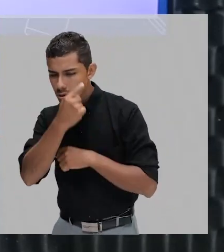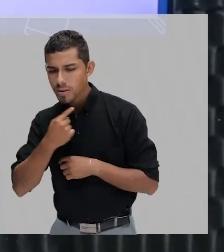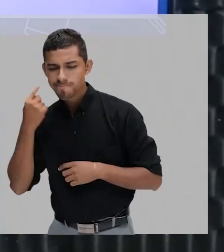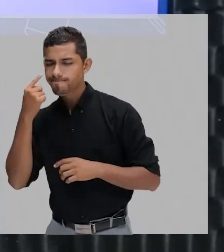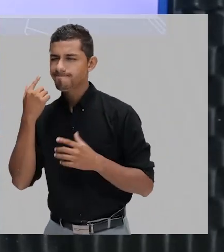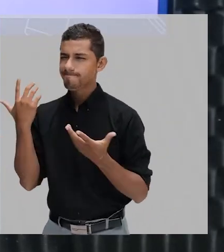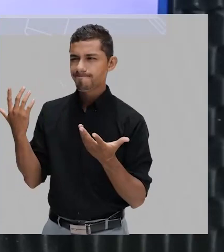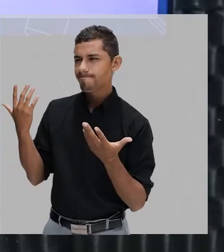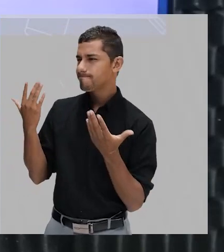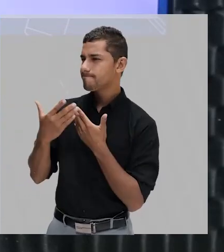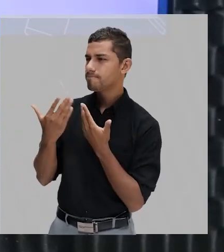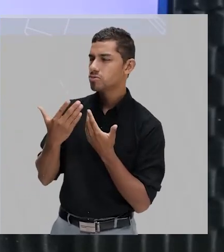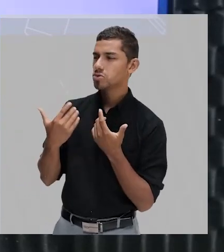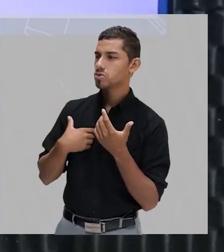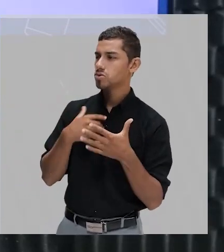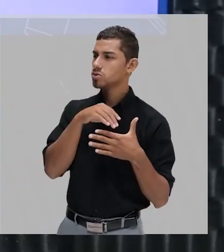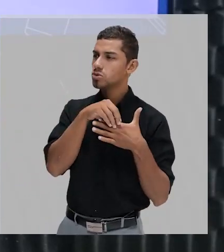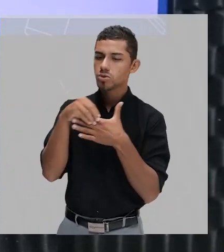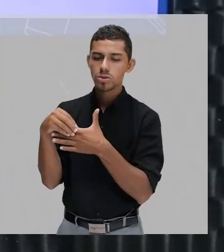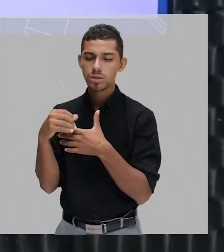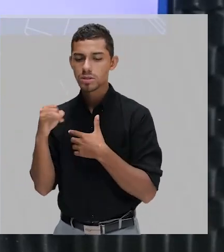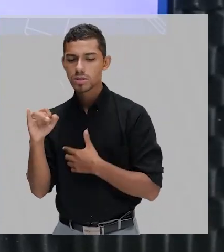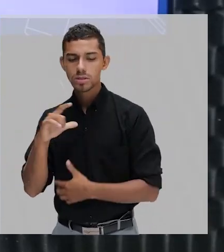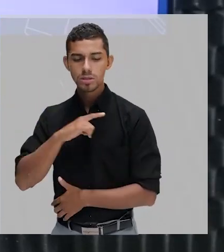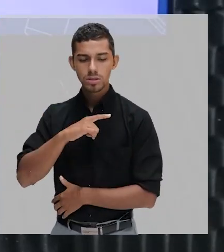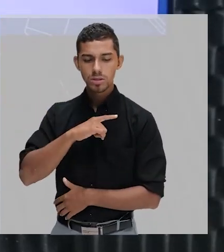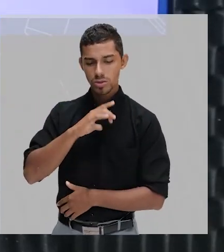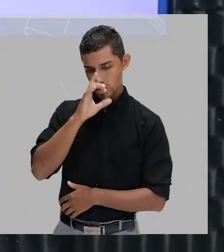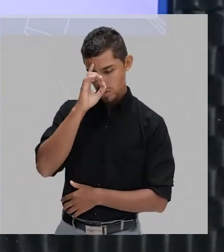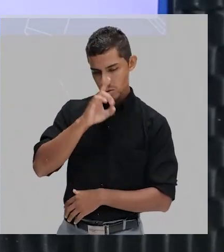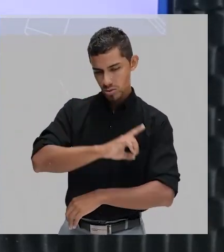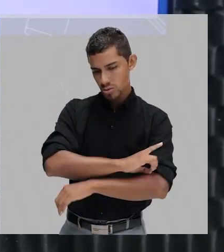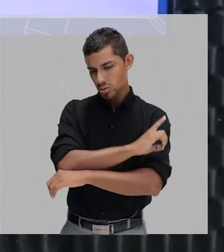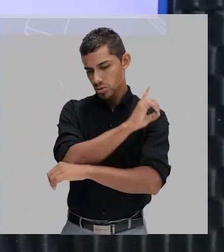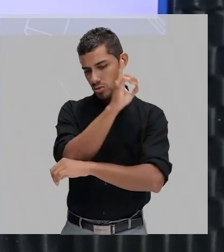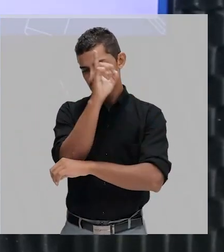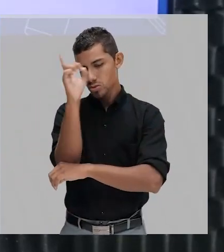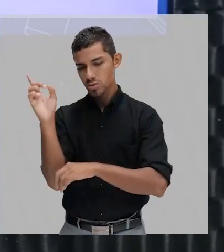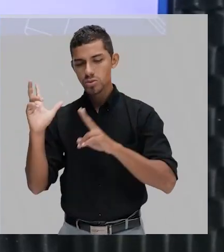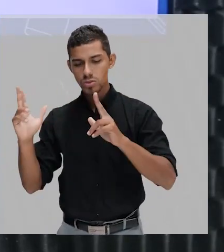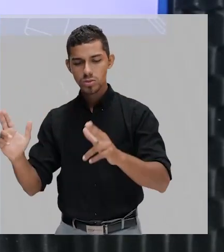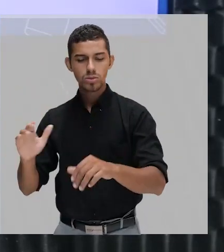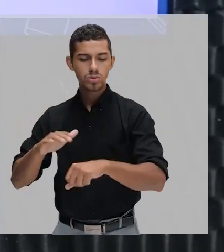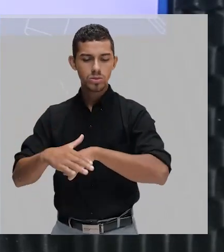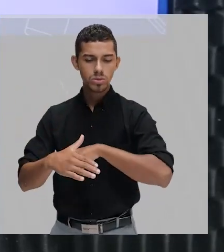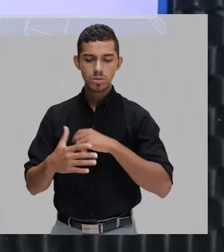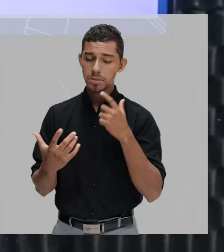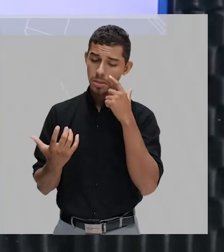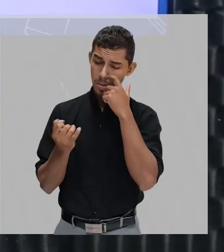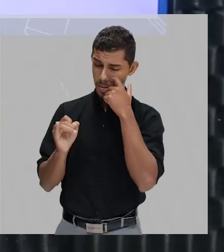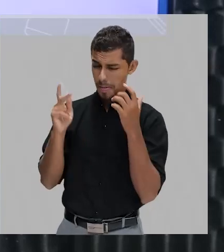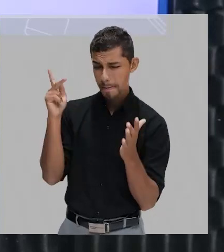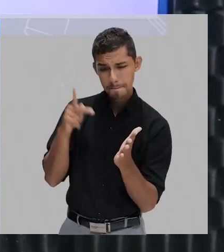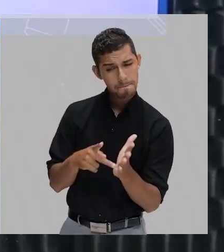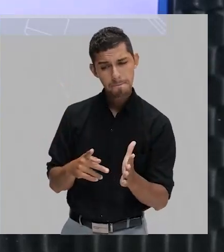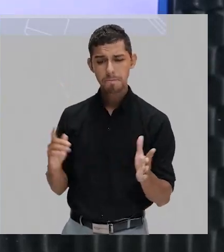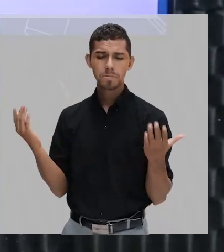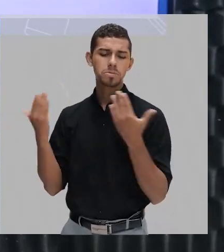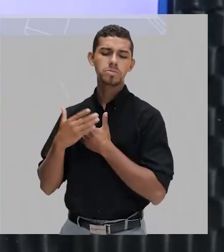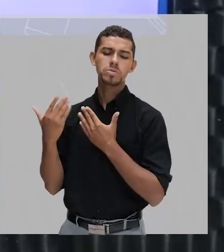incerto. Manda-me buscar, se tens o dia, tão longo como a noite, se é verdade que nem em mim só